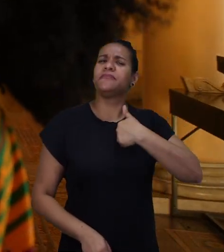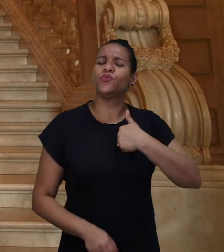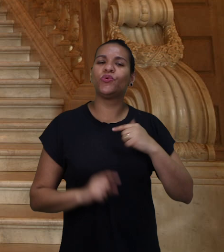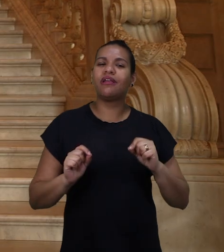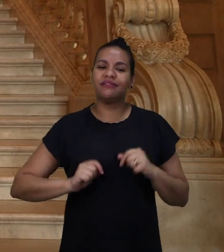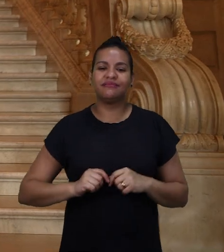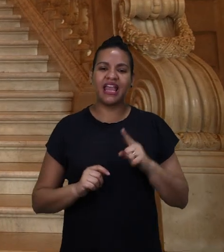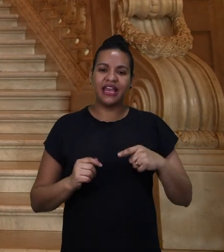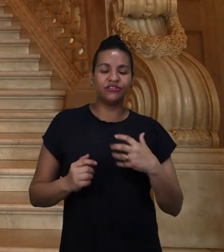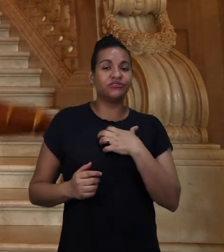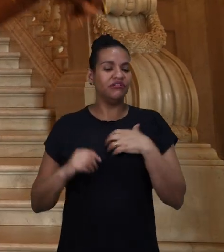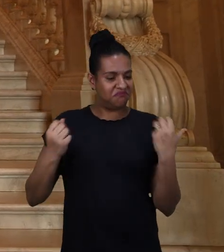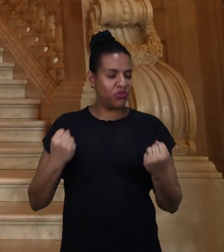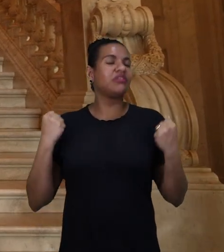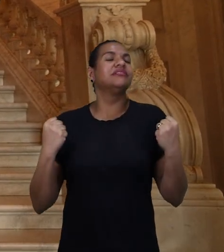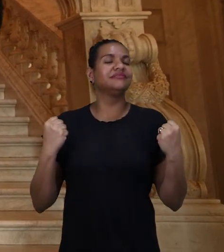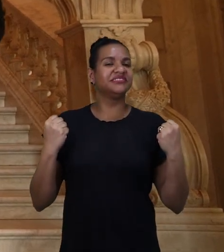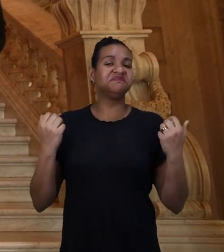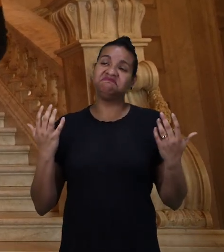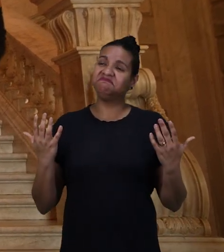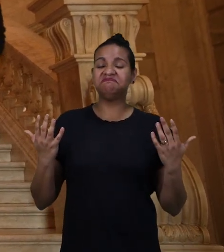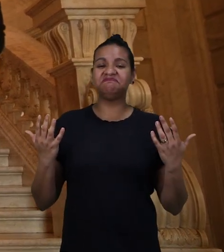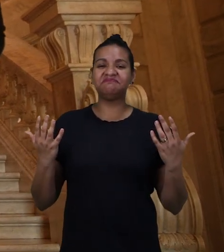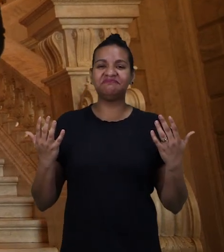representa, a imponência,